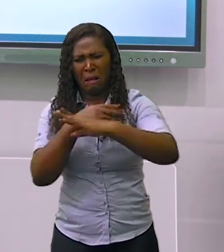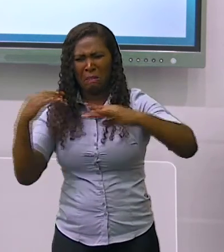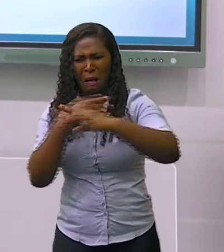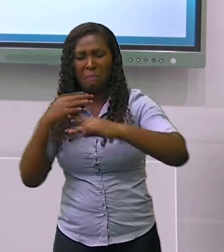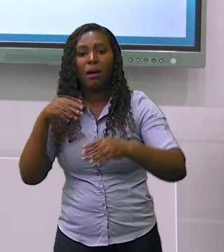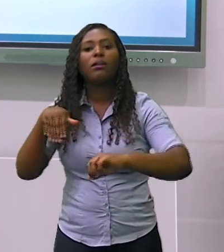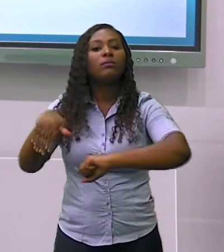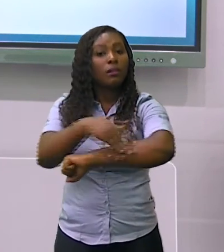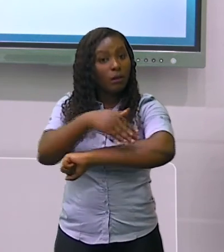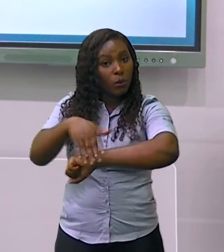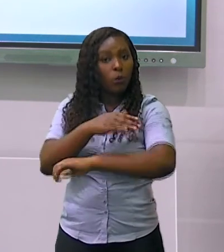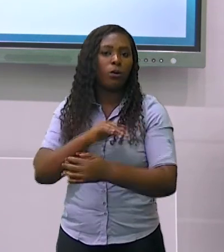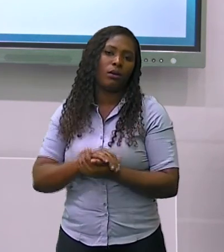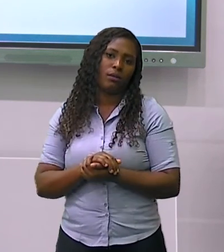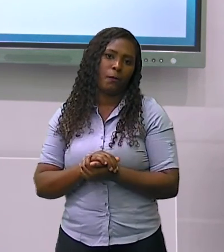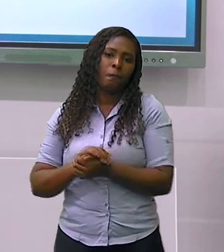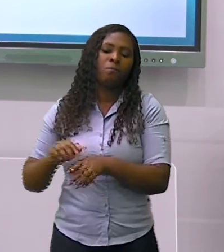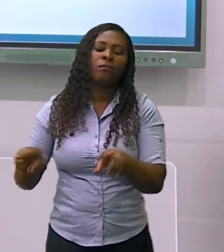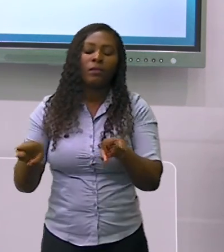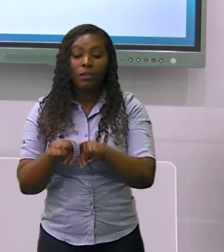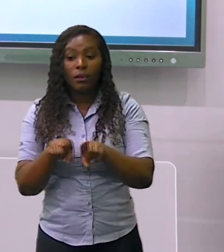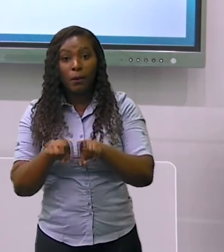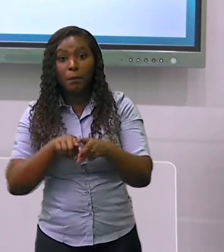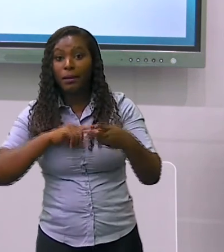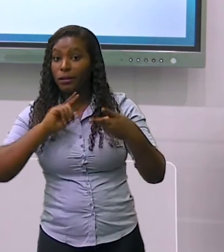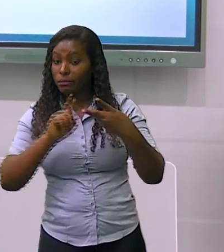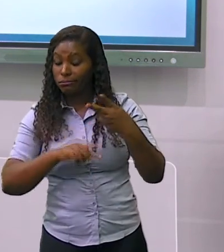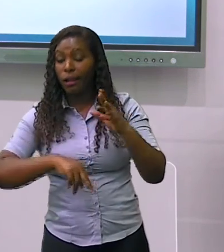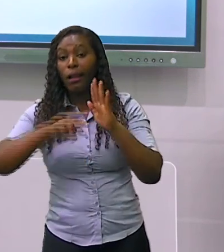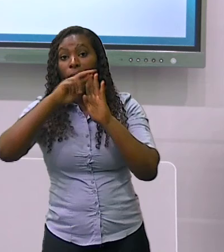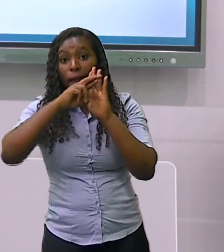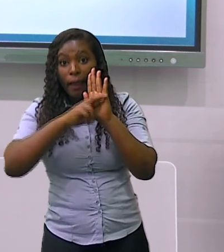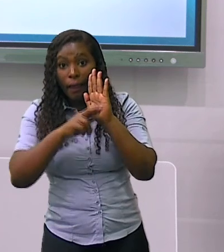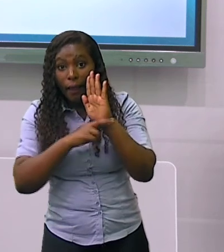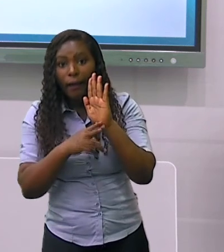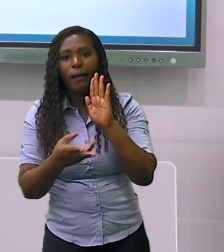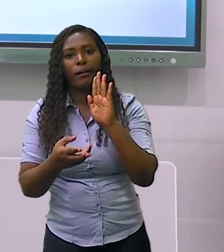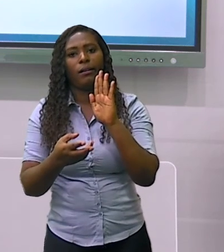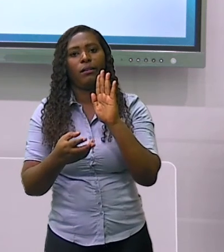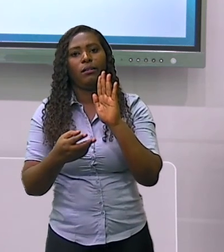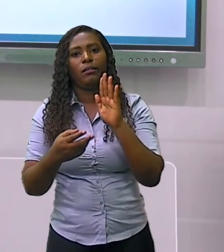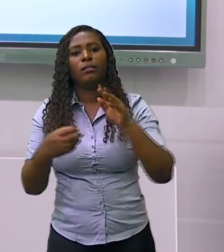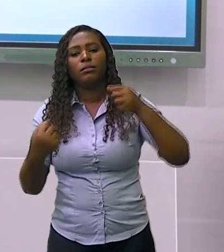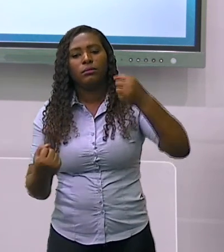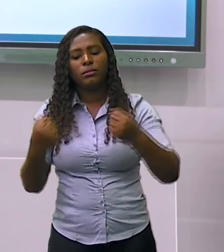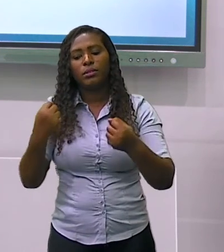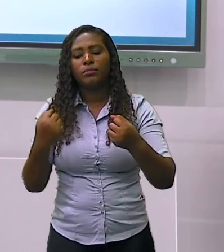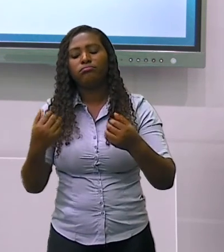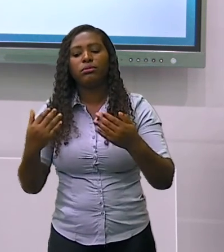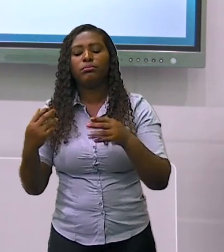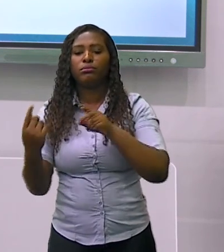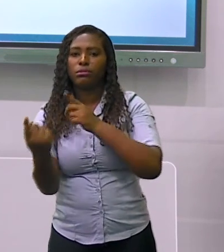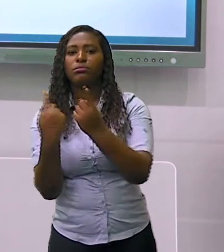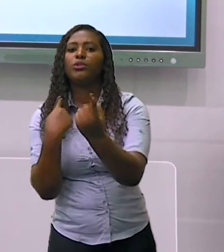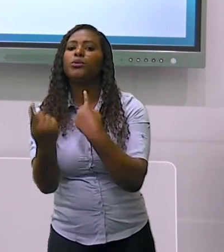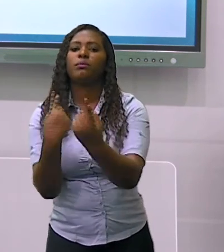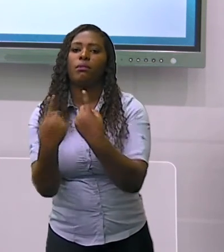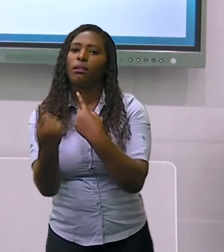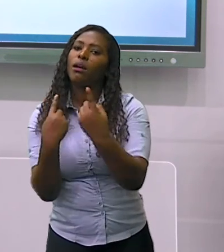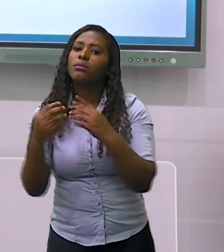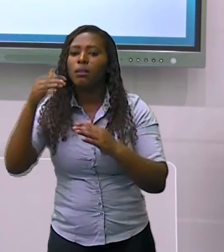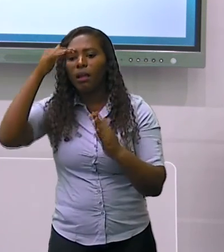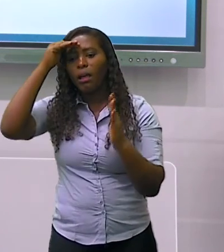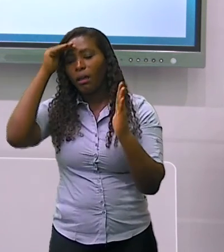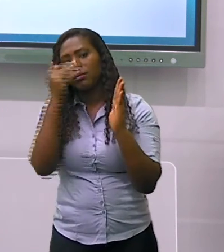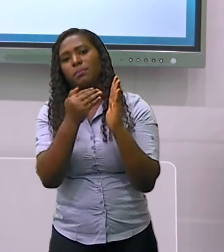de sinalização no trânsito, além de realizar a manutenção periódica dos